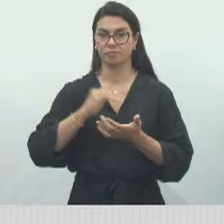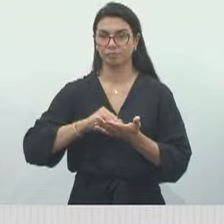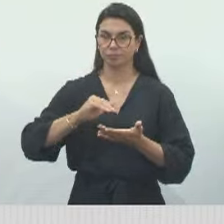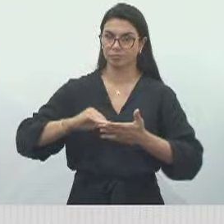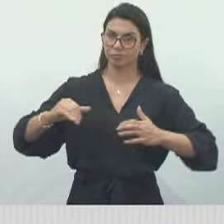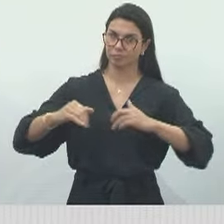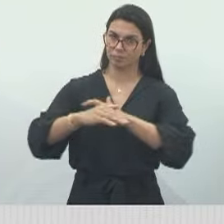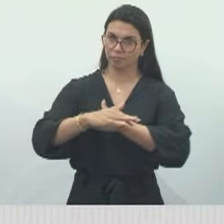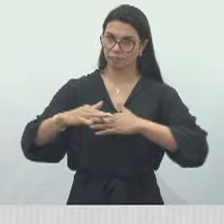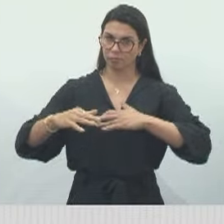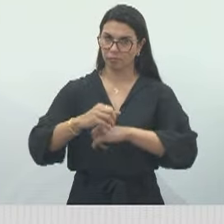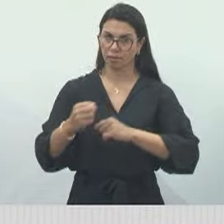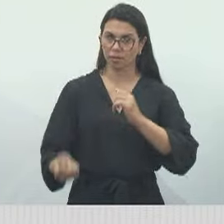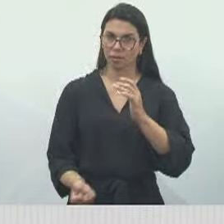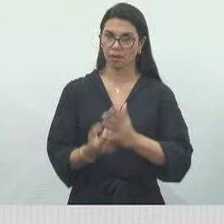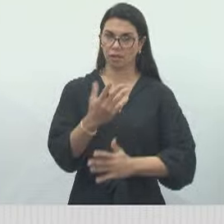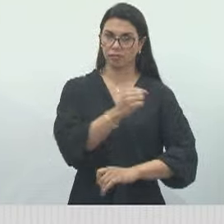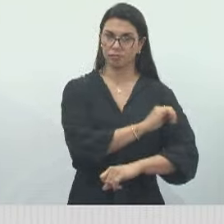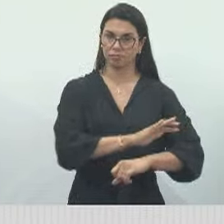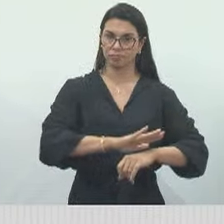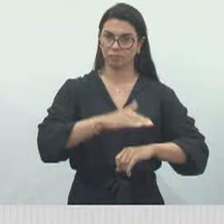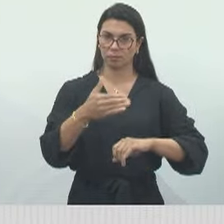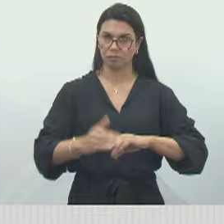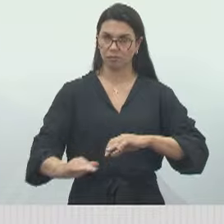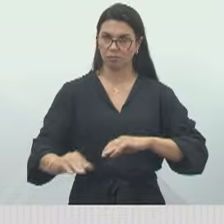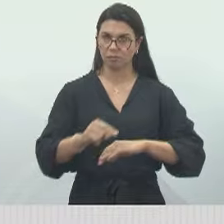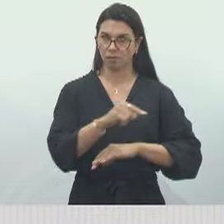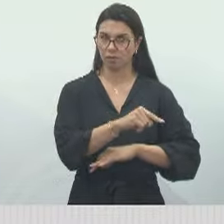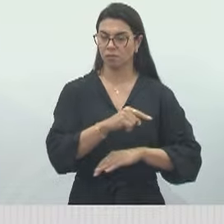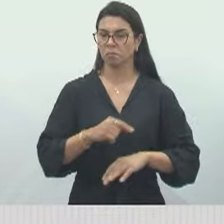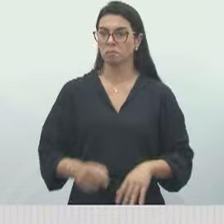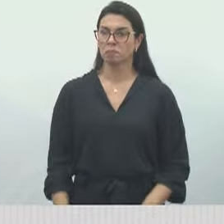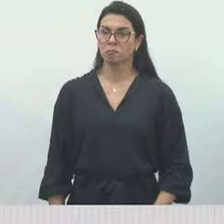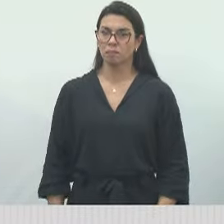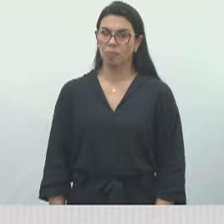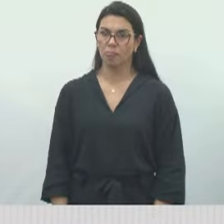faça lombadas naquele local. Ok?